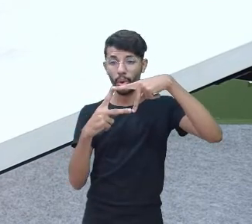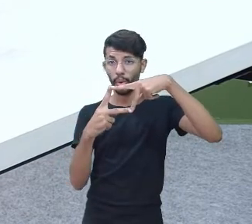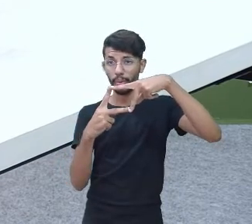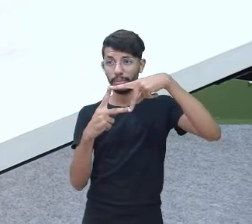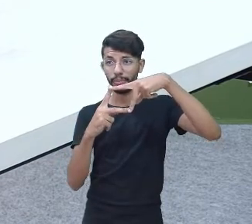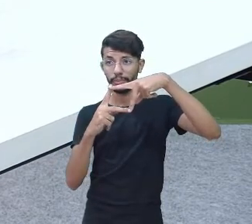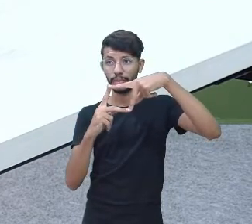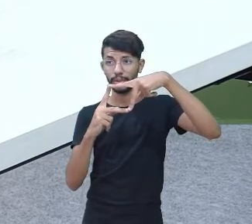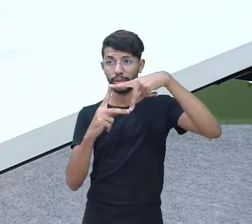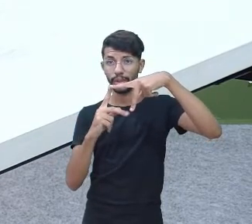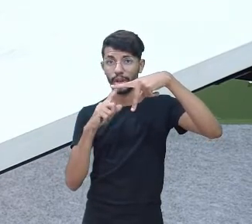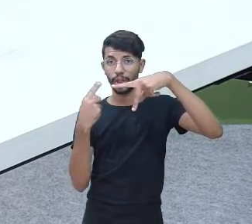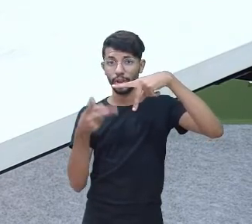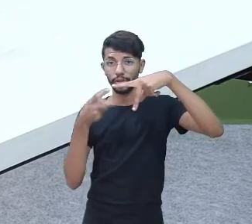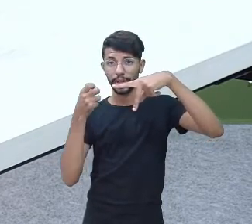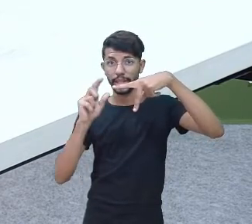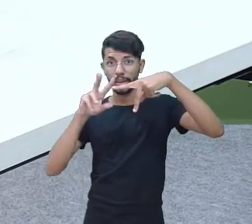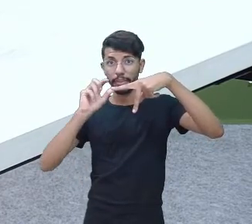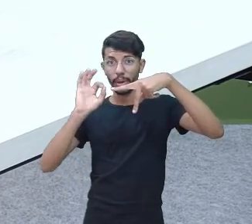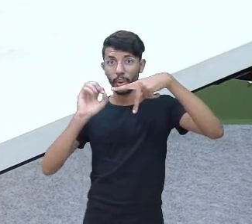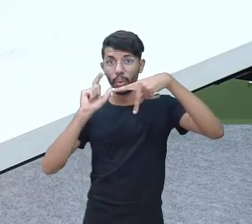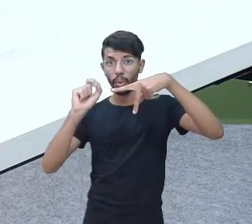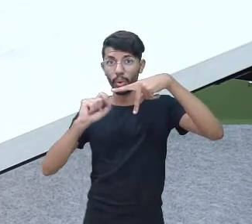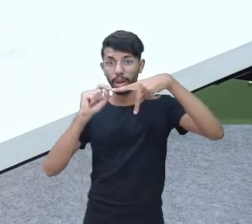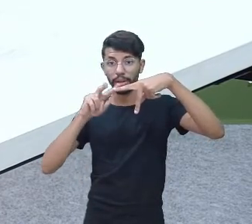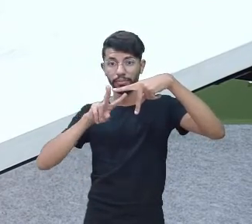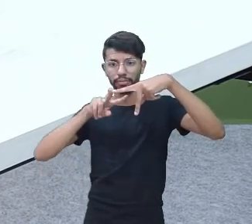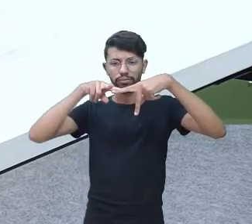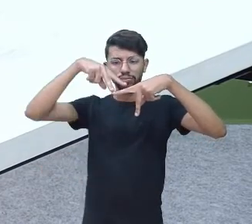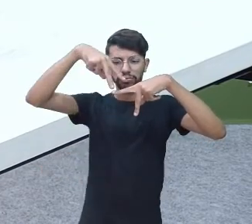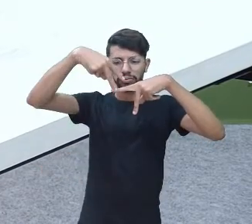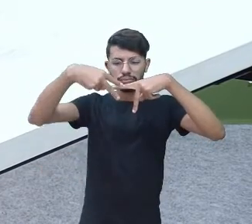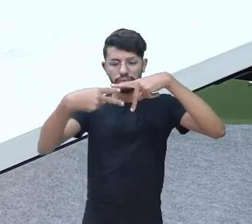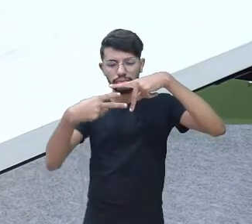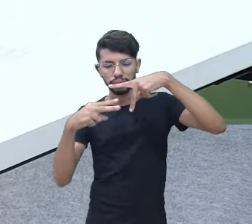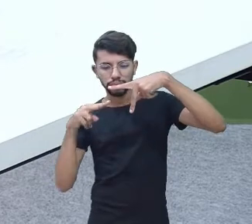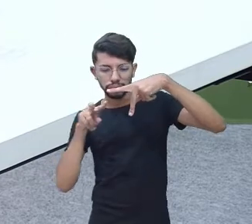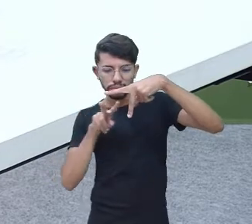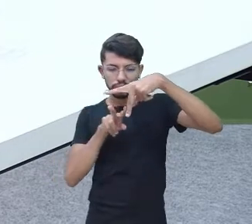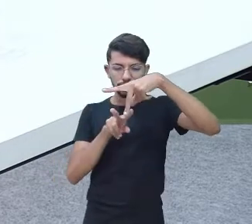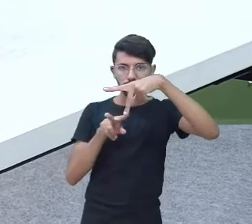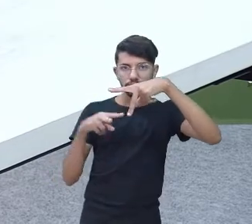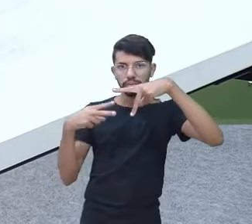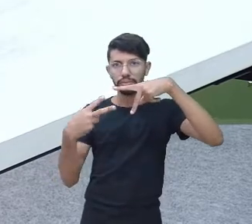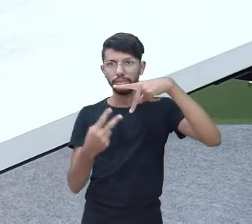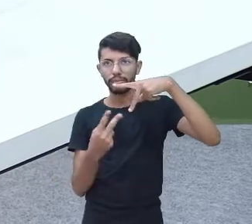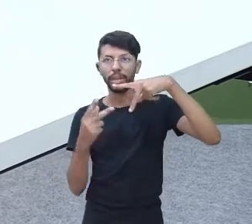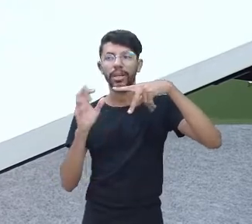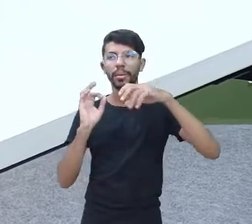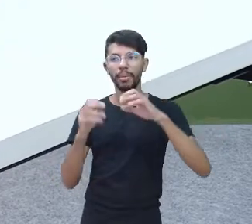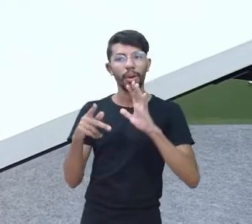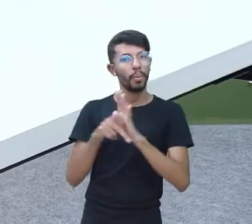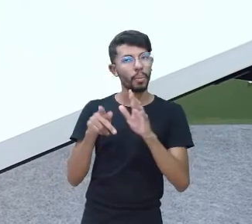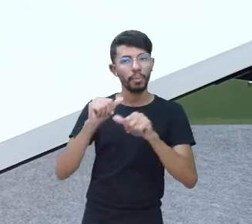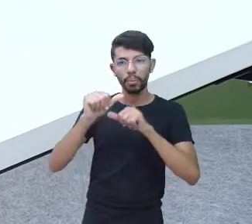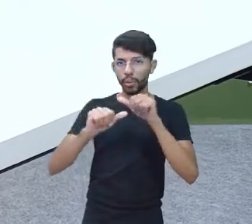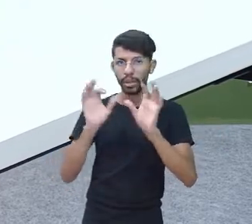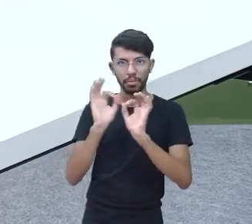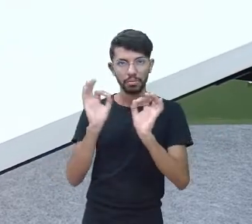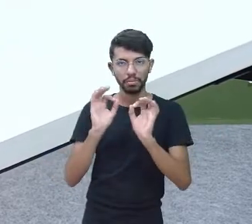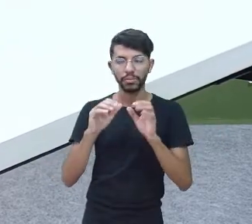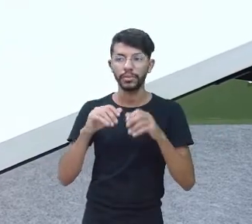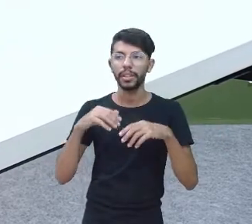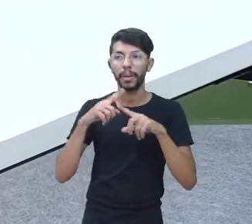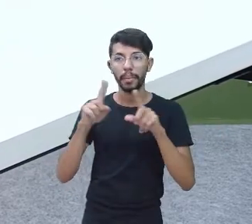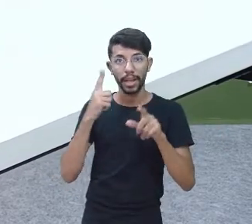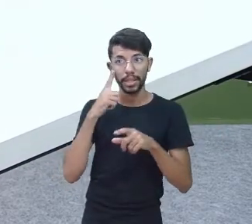as percepções sendo quadradinhos, né? Então, aqui não muda muita coisa, e foi o que a gente usou no nosso exemplo. Pronto. Agora, se a gente